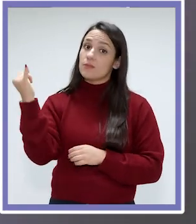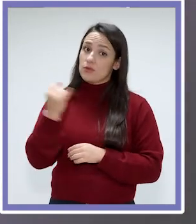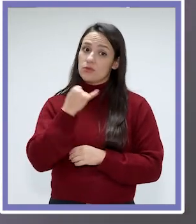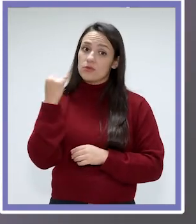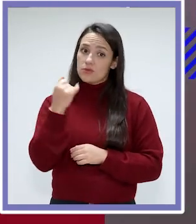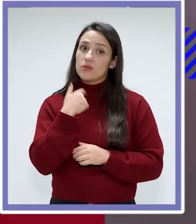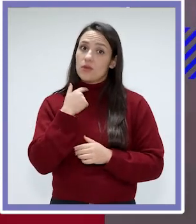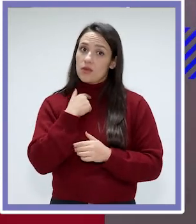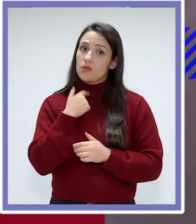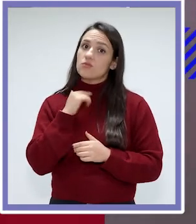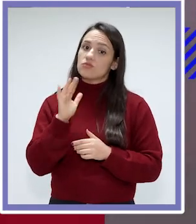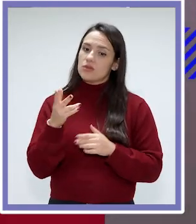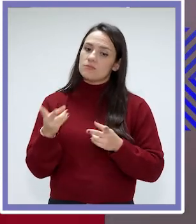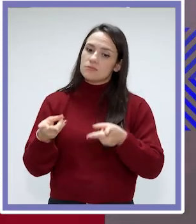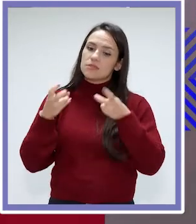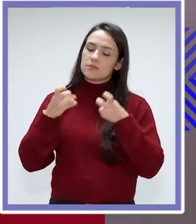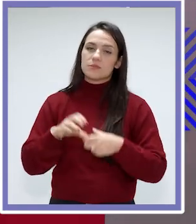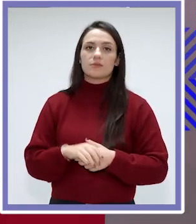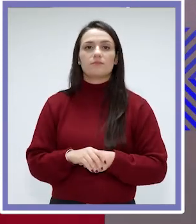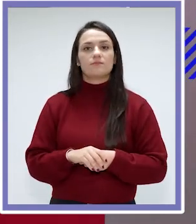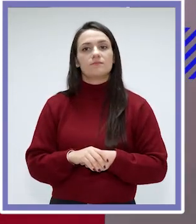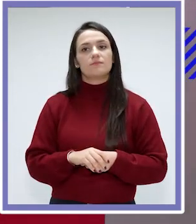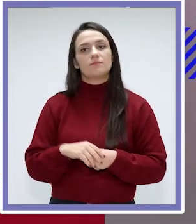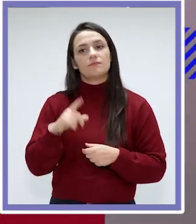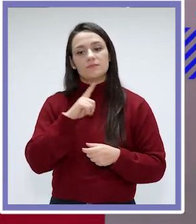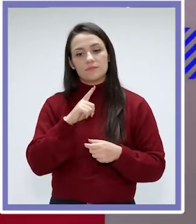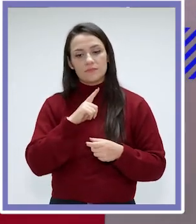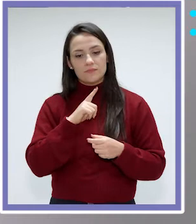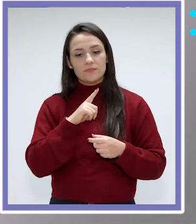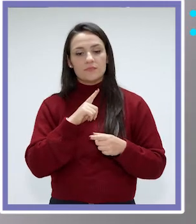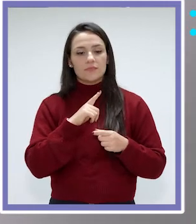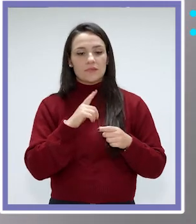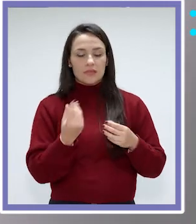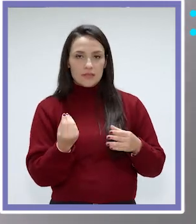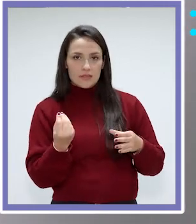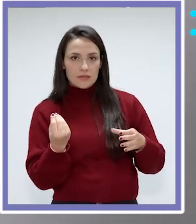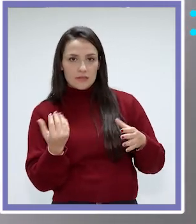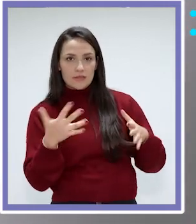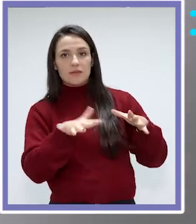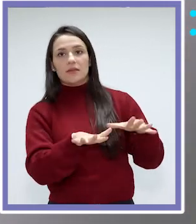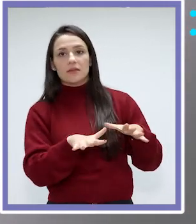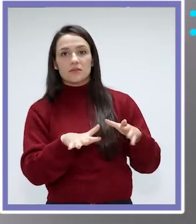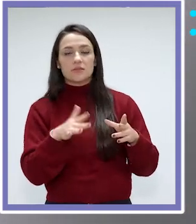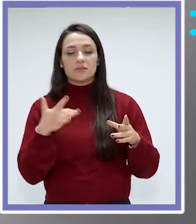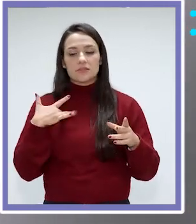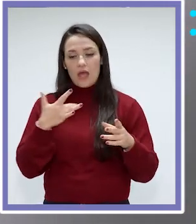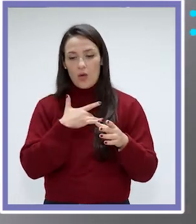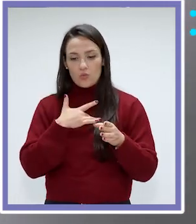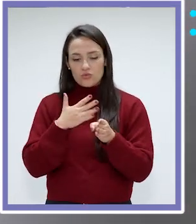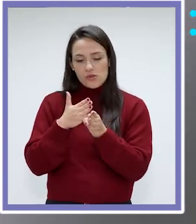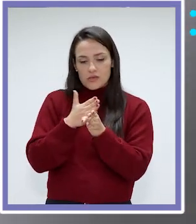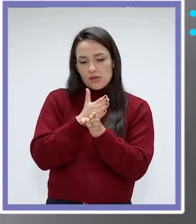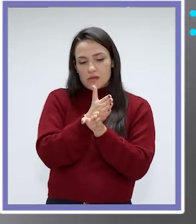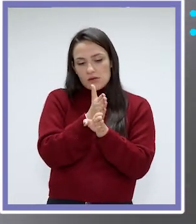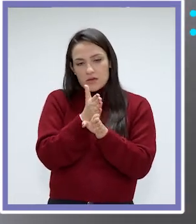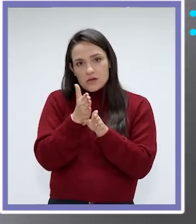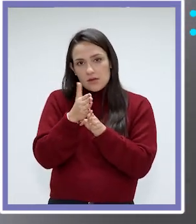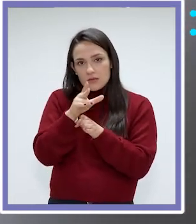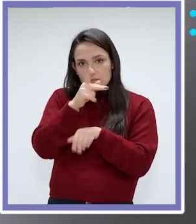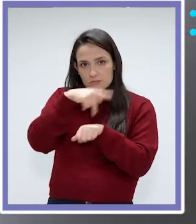acha importante dentro da expertise que a gente tem. Nós temos direito de integração, nós temos saúde e fronteira, por exemplo, nós temos